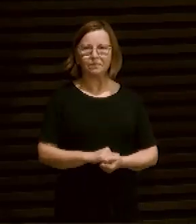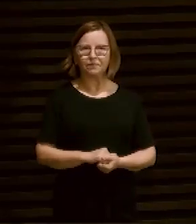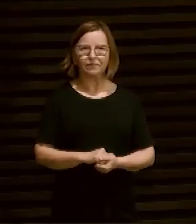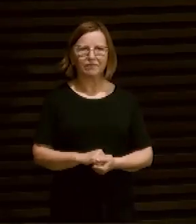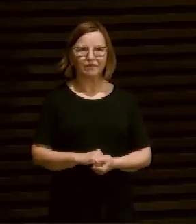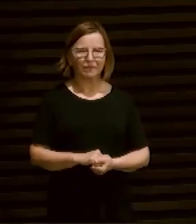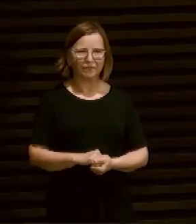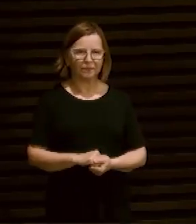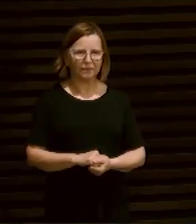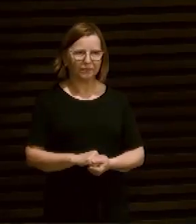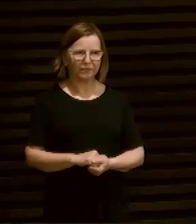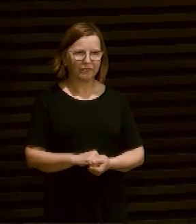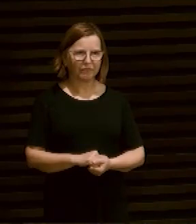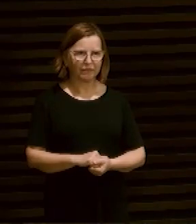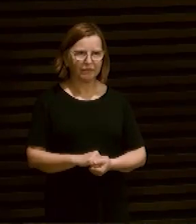Considerando